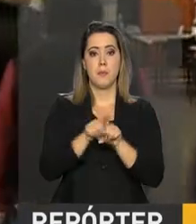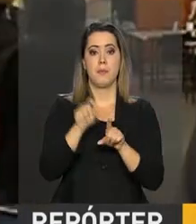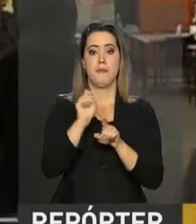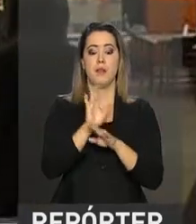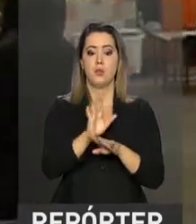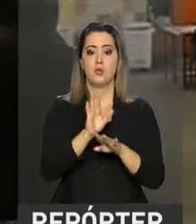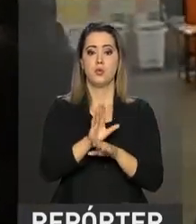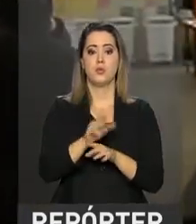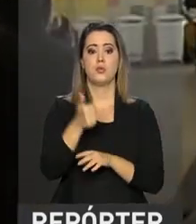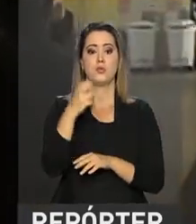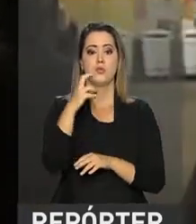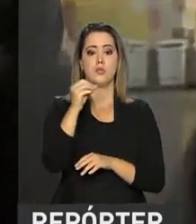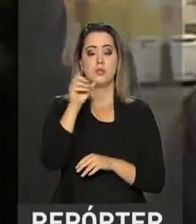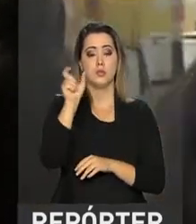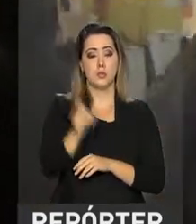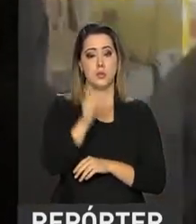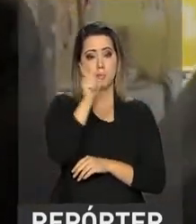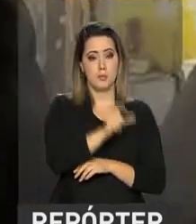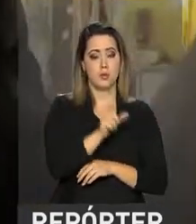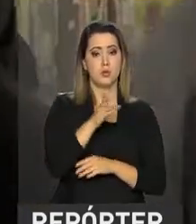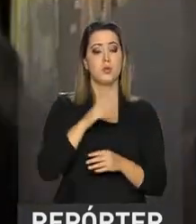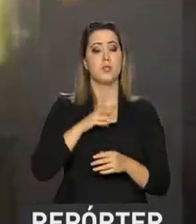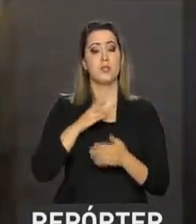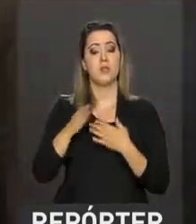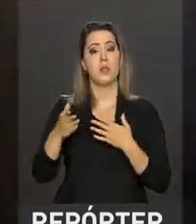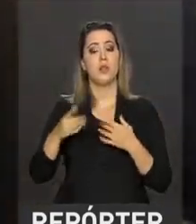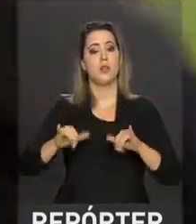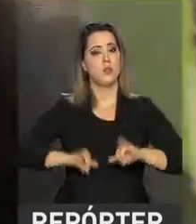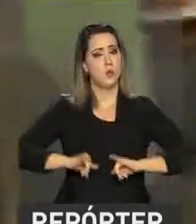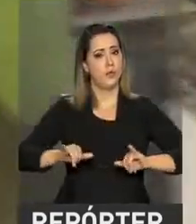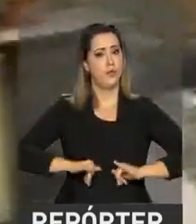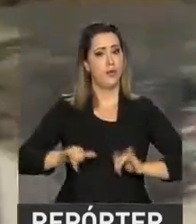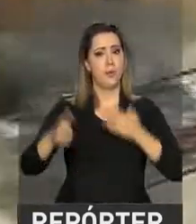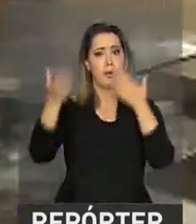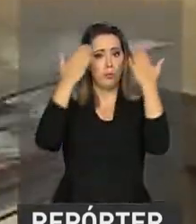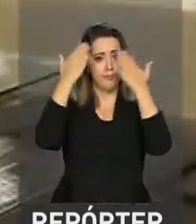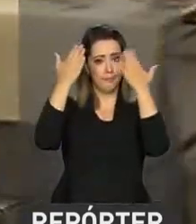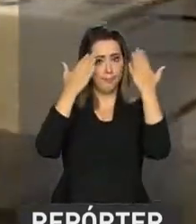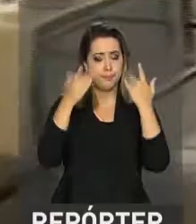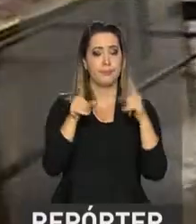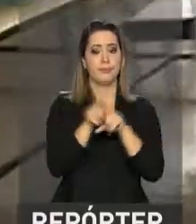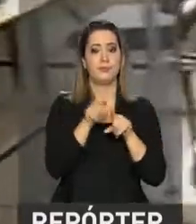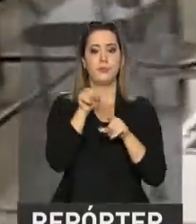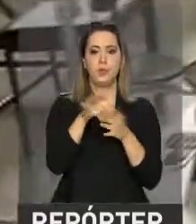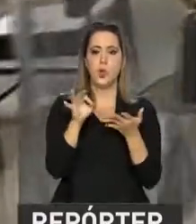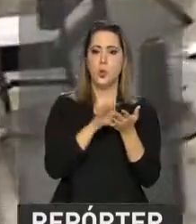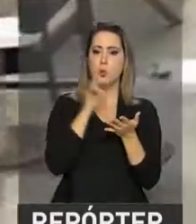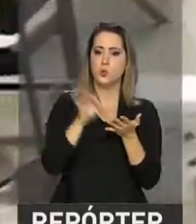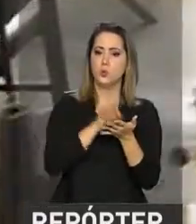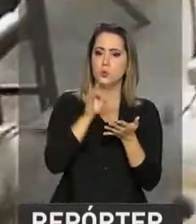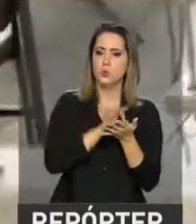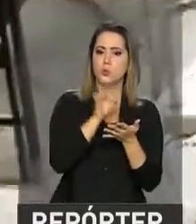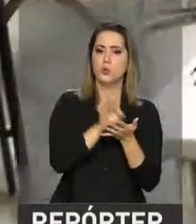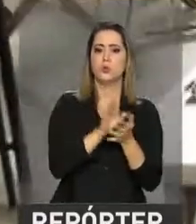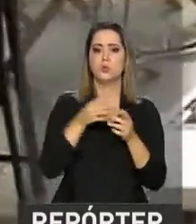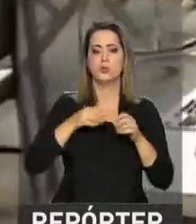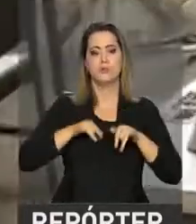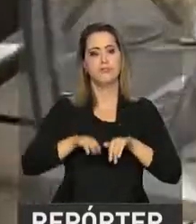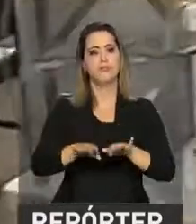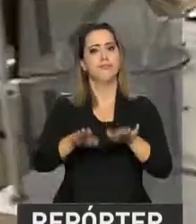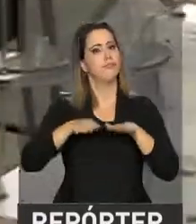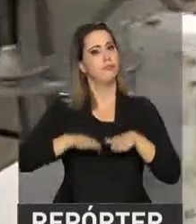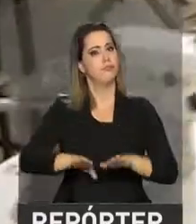e desenvolve em nove oficinas como esta que costura e tecelagem trabalhos baseados na economia